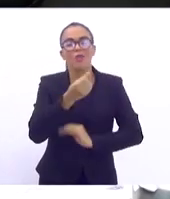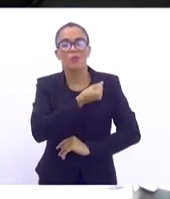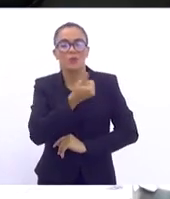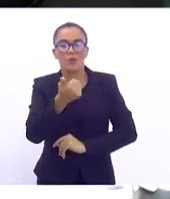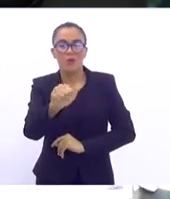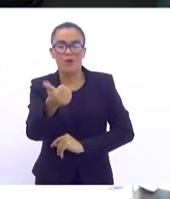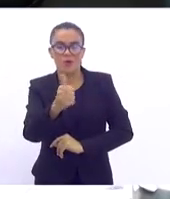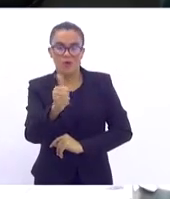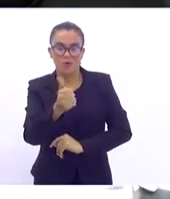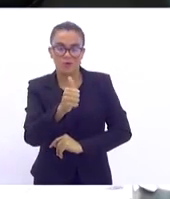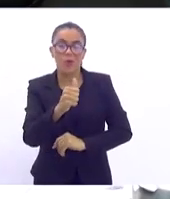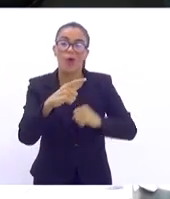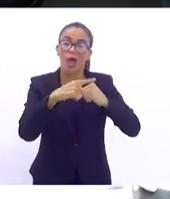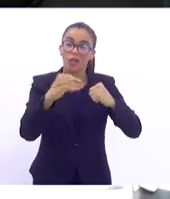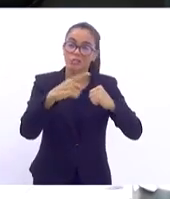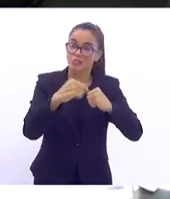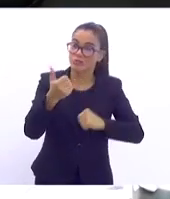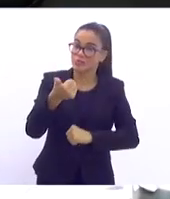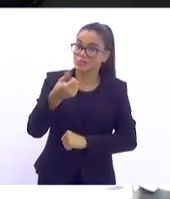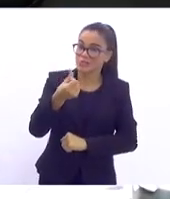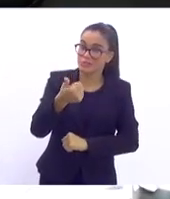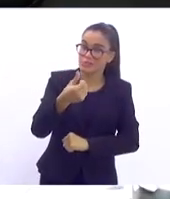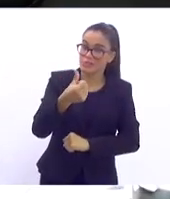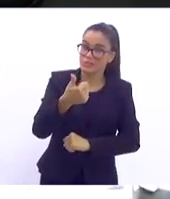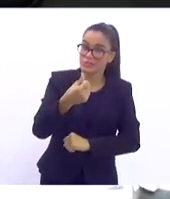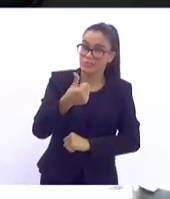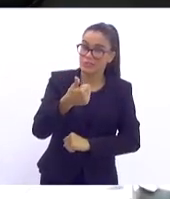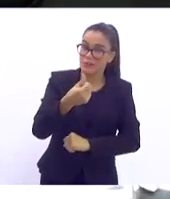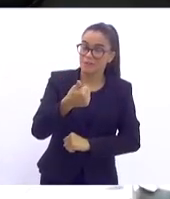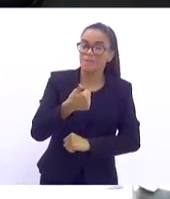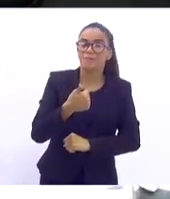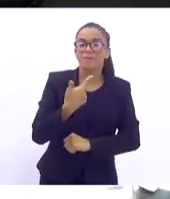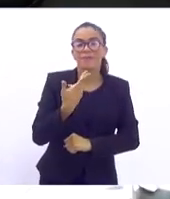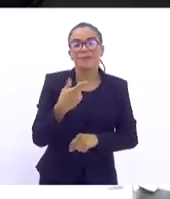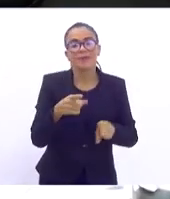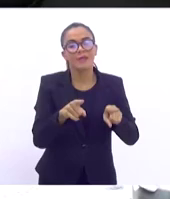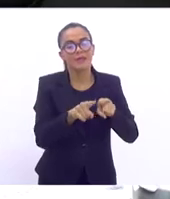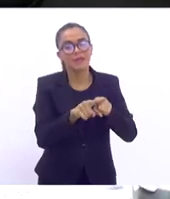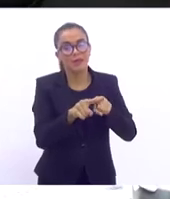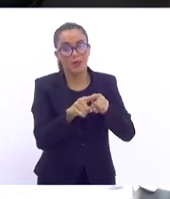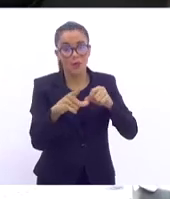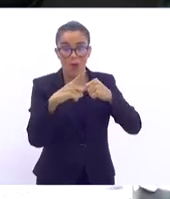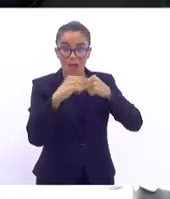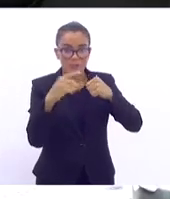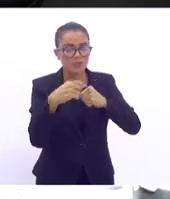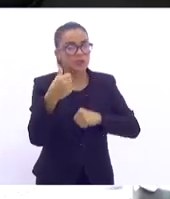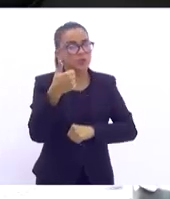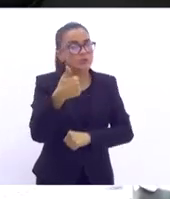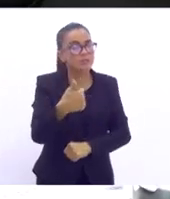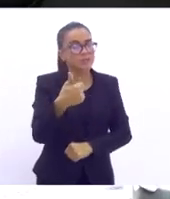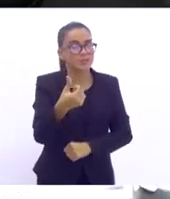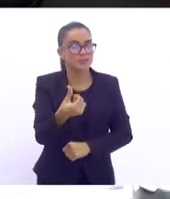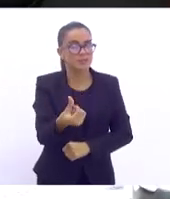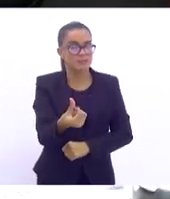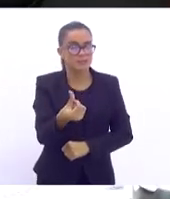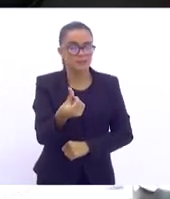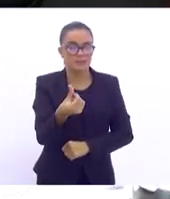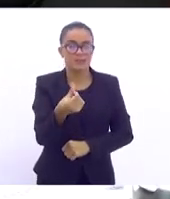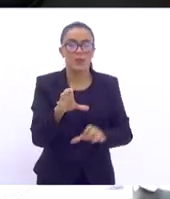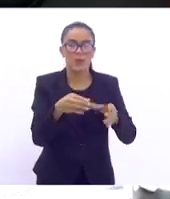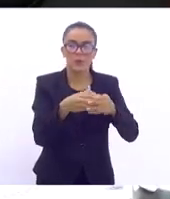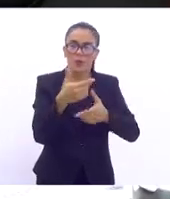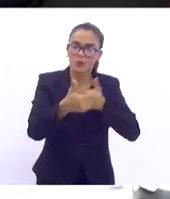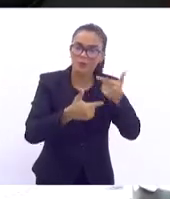o artigo 16 as frentes o artigo 16 as frentes